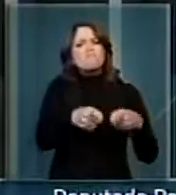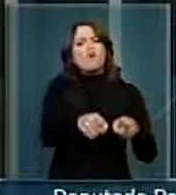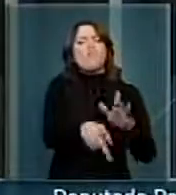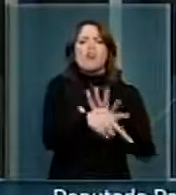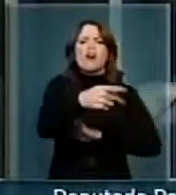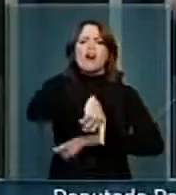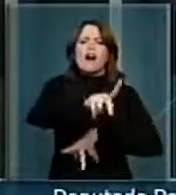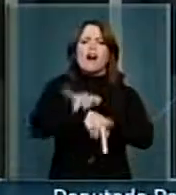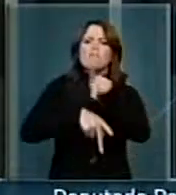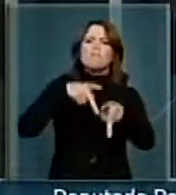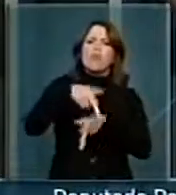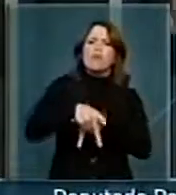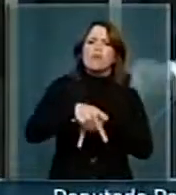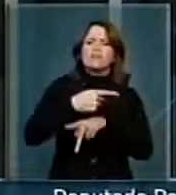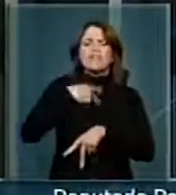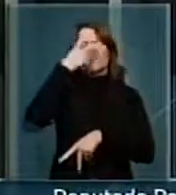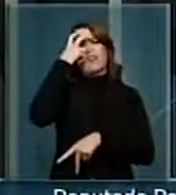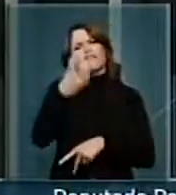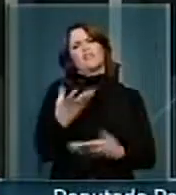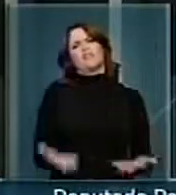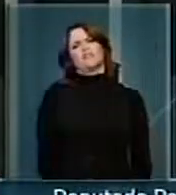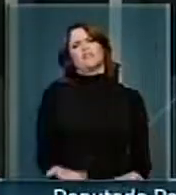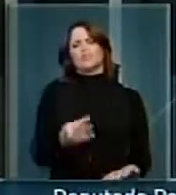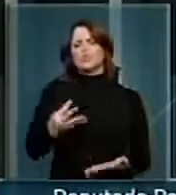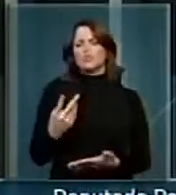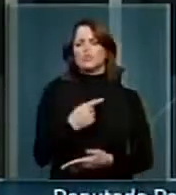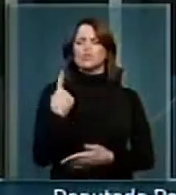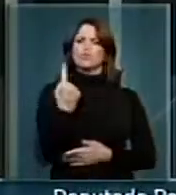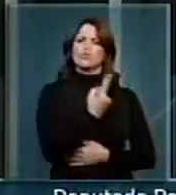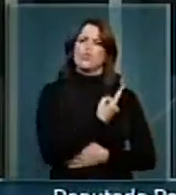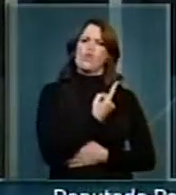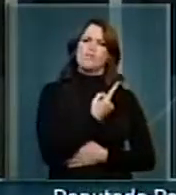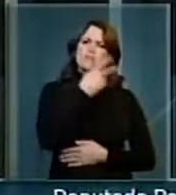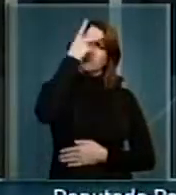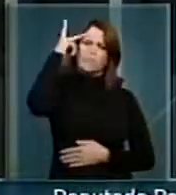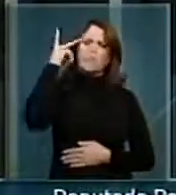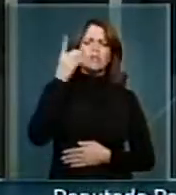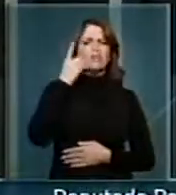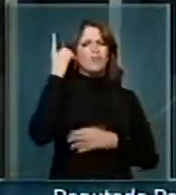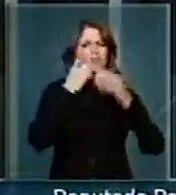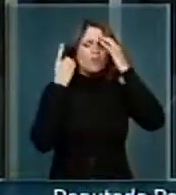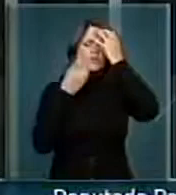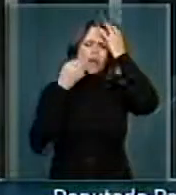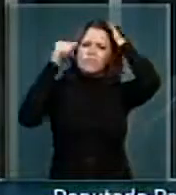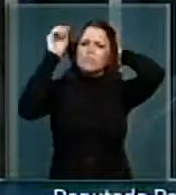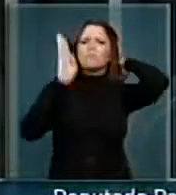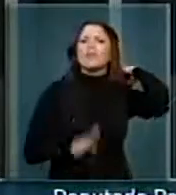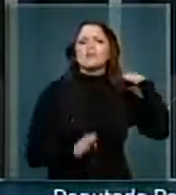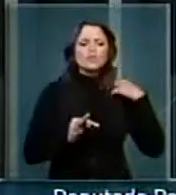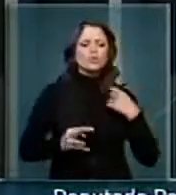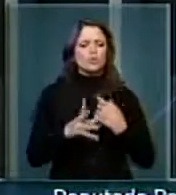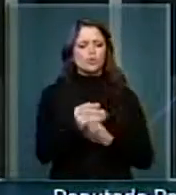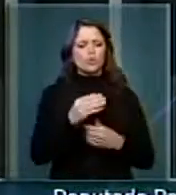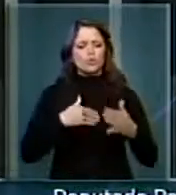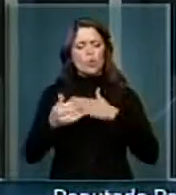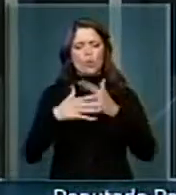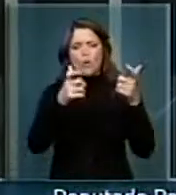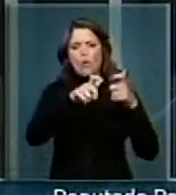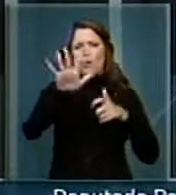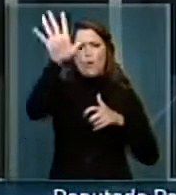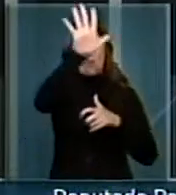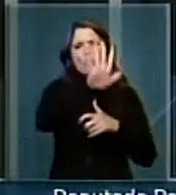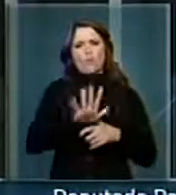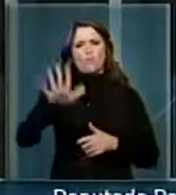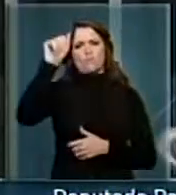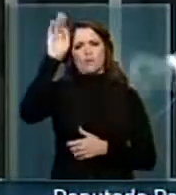caso da inteligência de todos nós, senhoras e senhores, brasileiros de todos os recantos